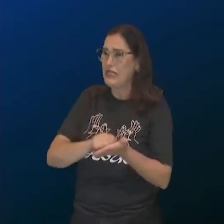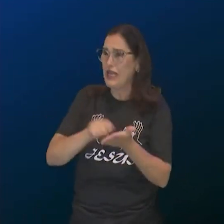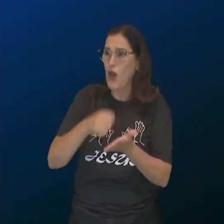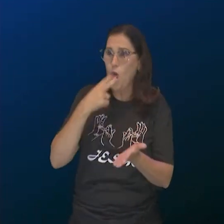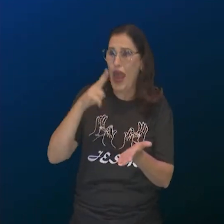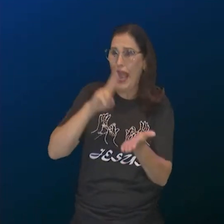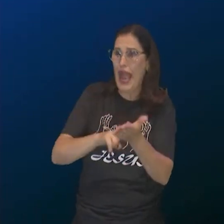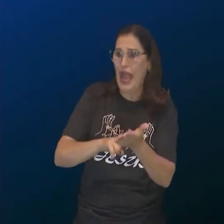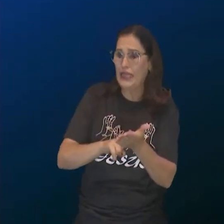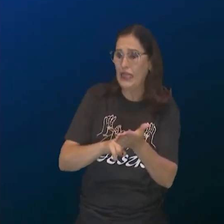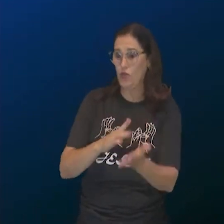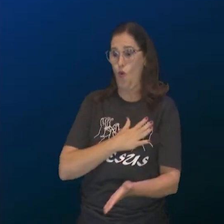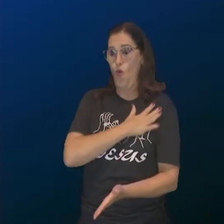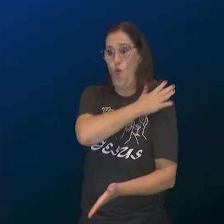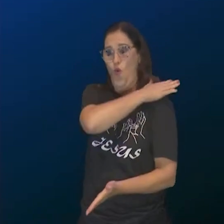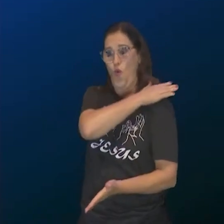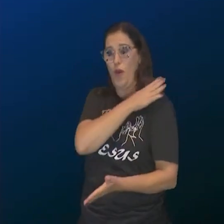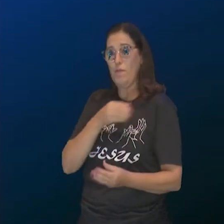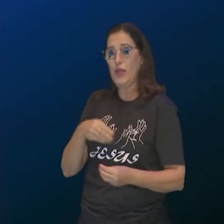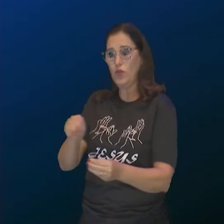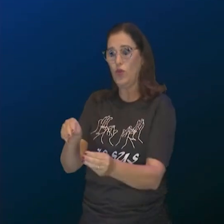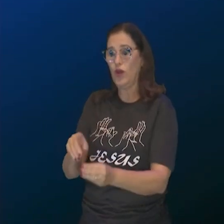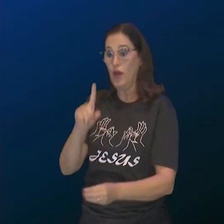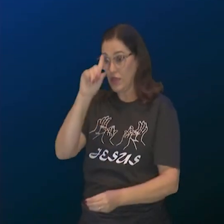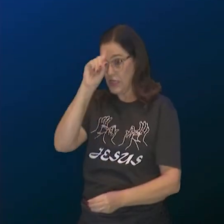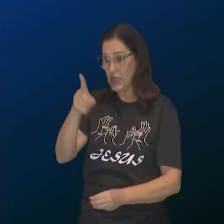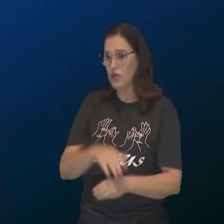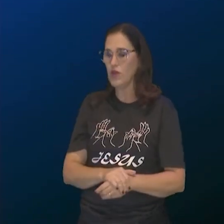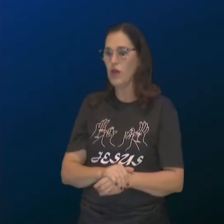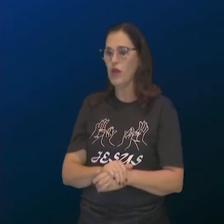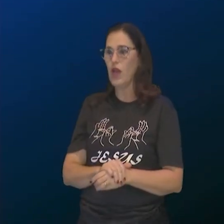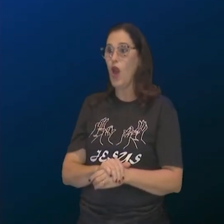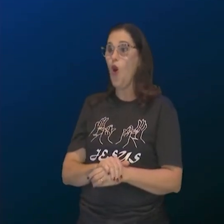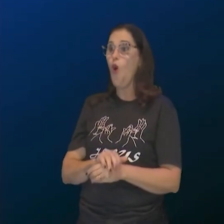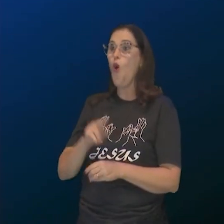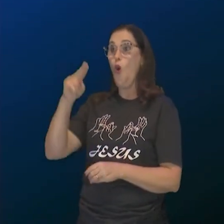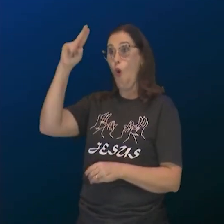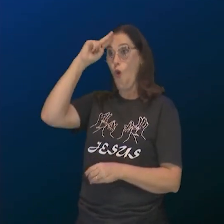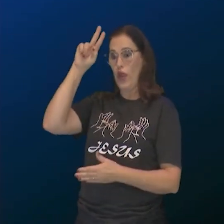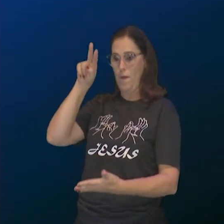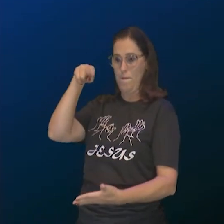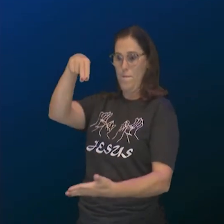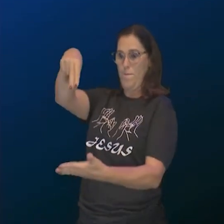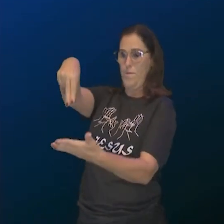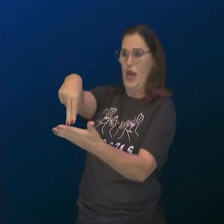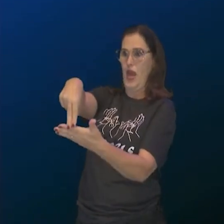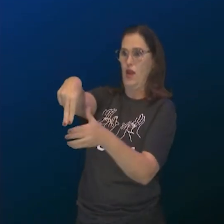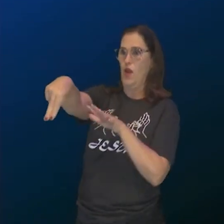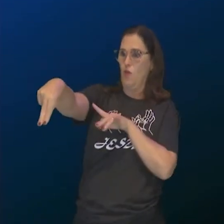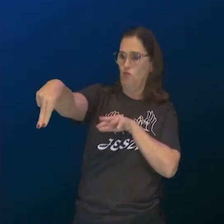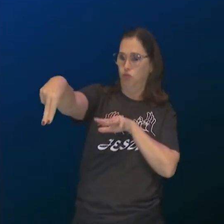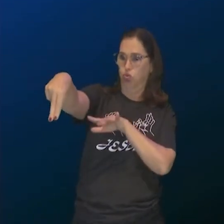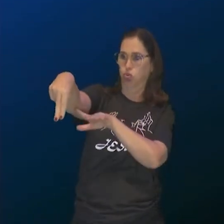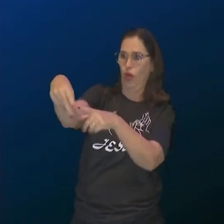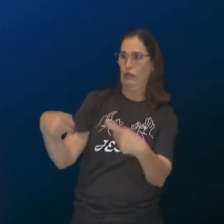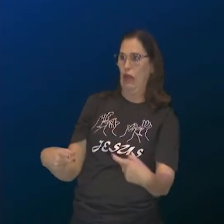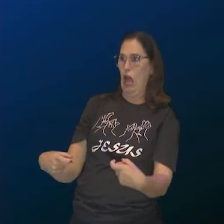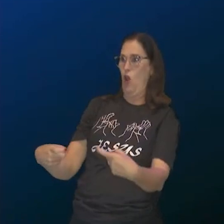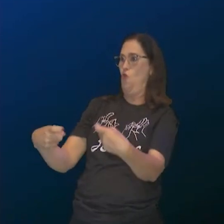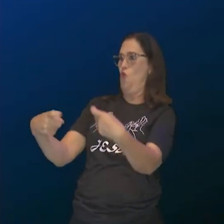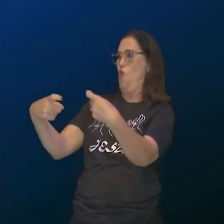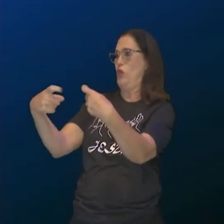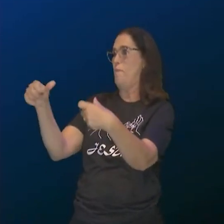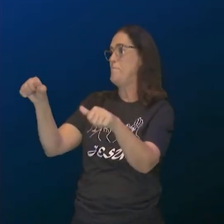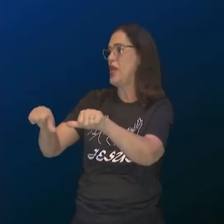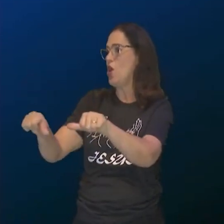ele a mandou por mão de Urias e escreveu na carta dizendo, ponde Urias na frente da maior força da peleja e